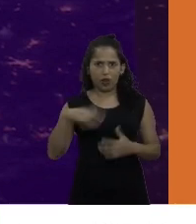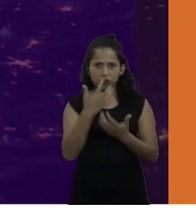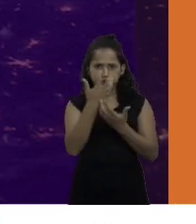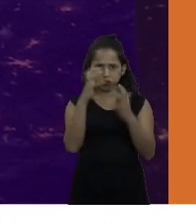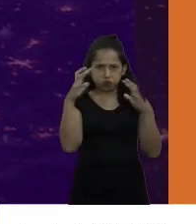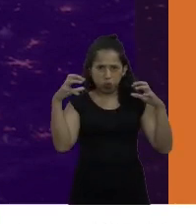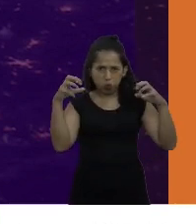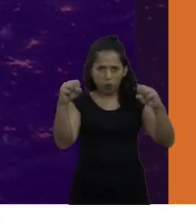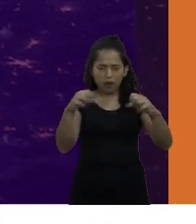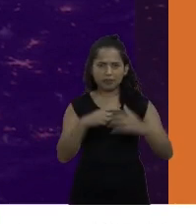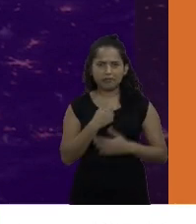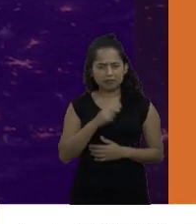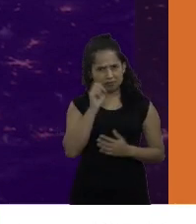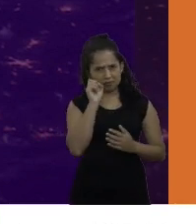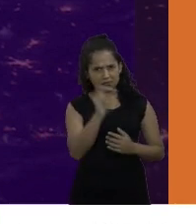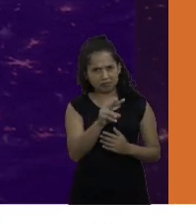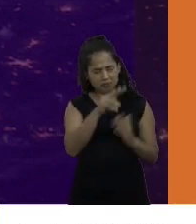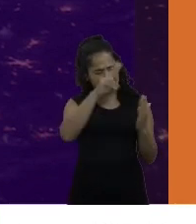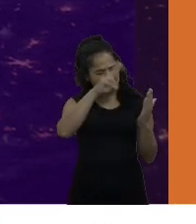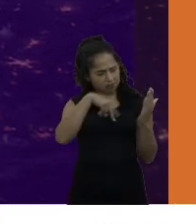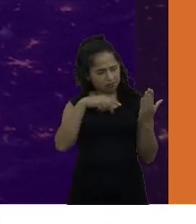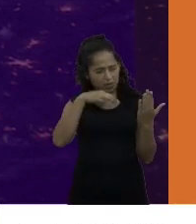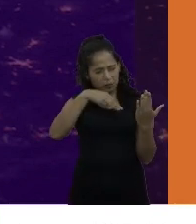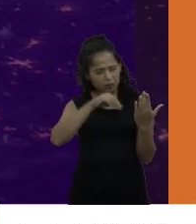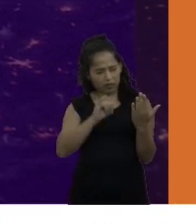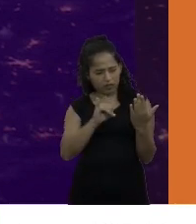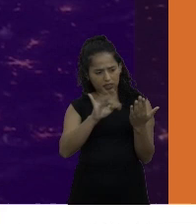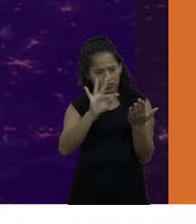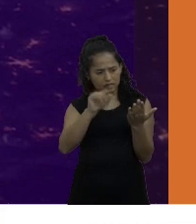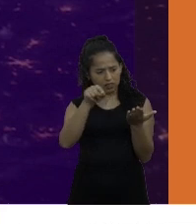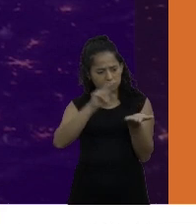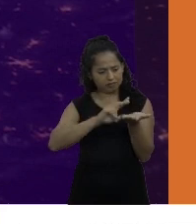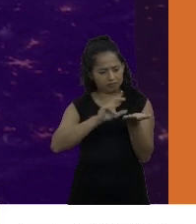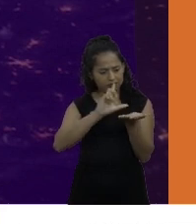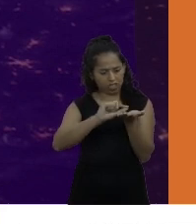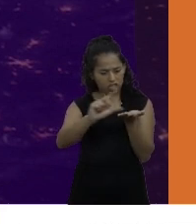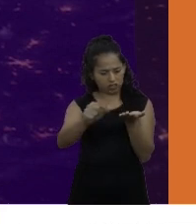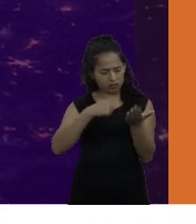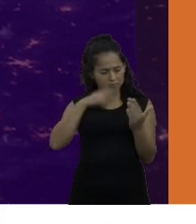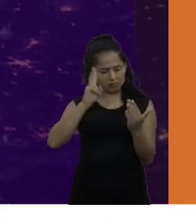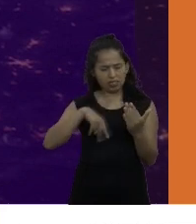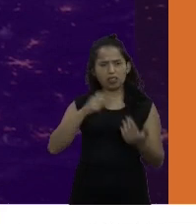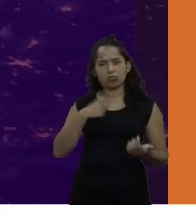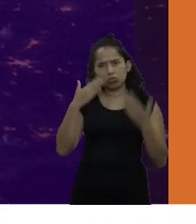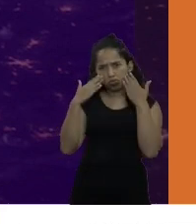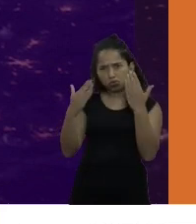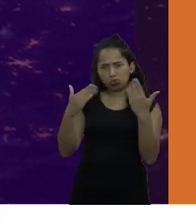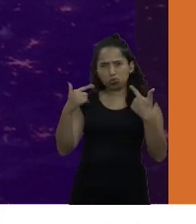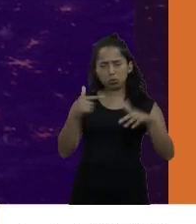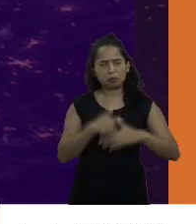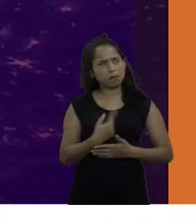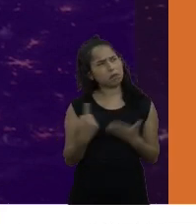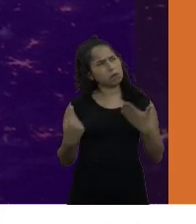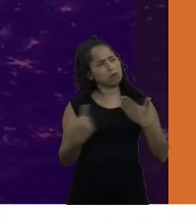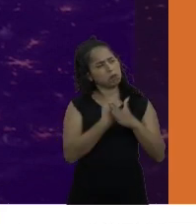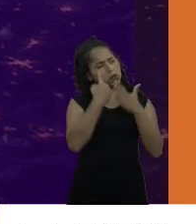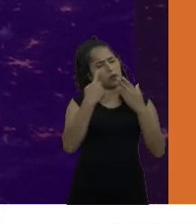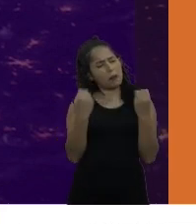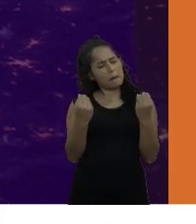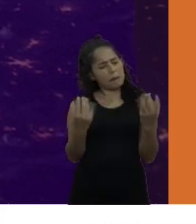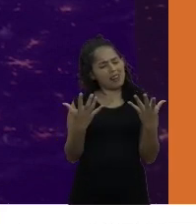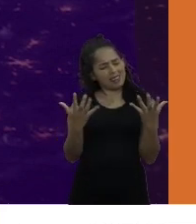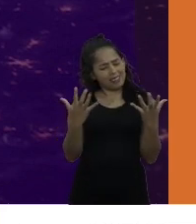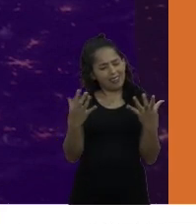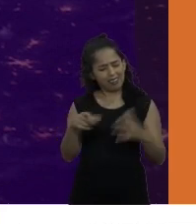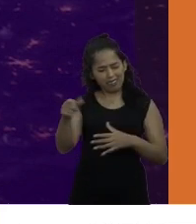quando eu parei para ver isso, eu falo sobre isso no meu artigo da MIT, eu estava fazendo uma apresentação no trabalho. Aí eu me perguntei, para que, que eu quero saber